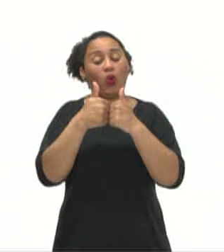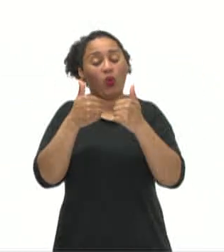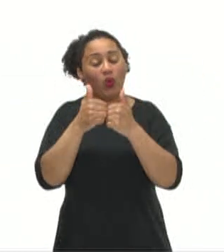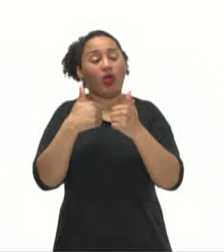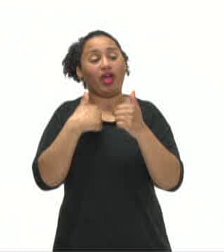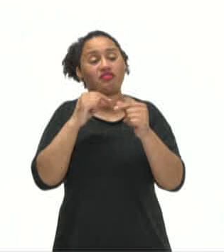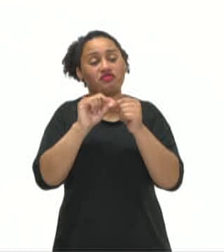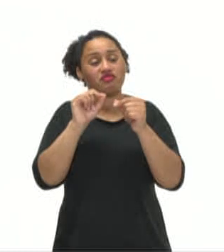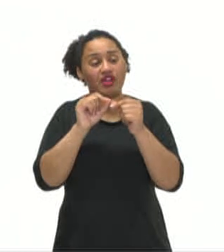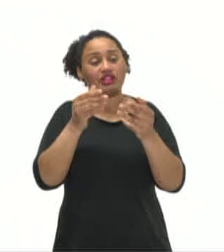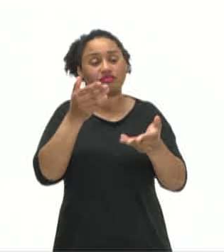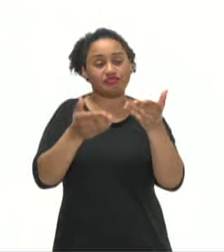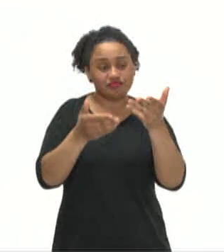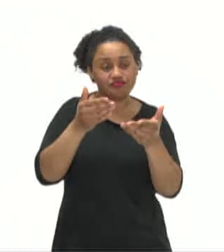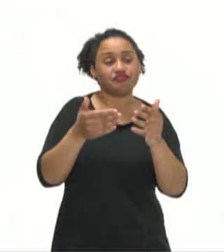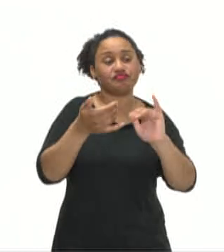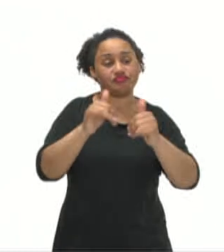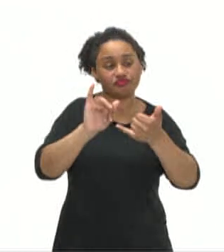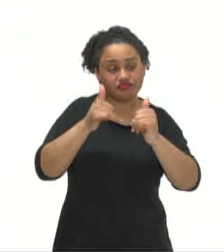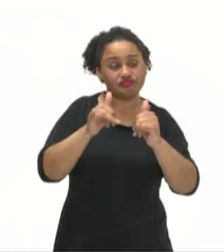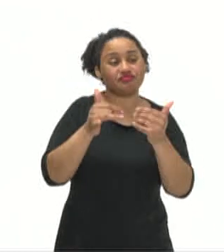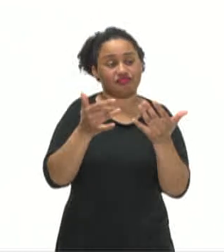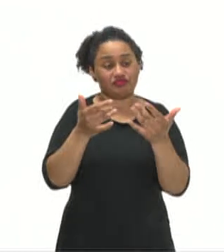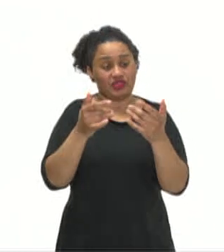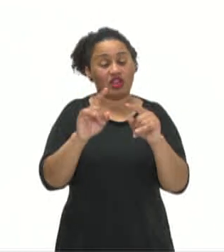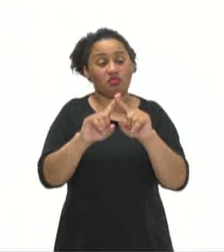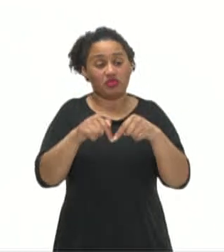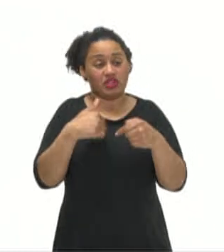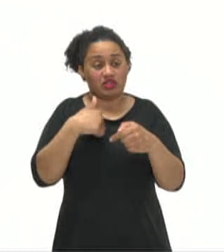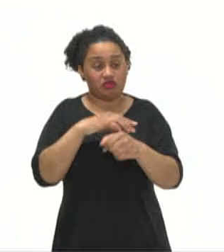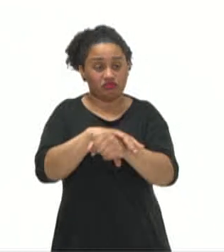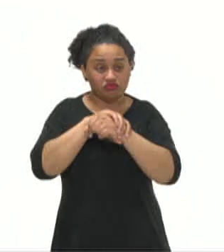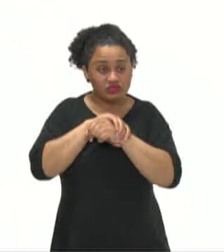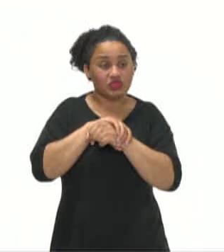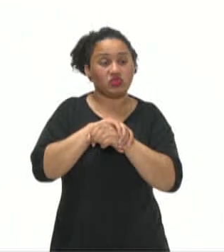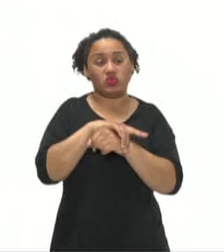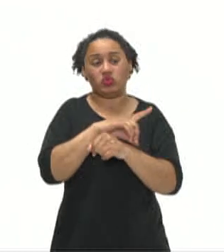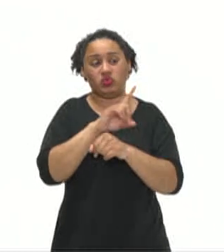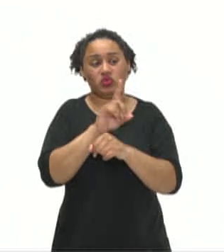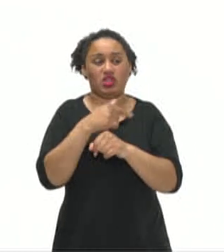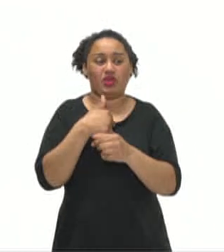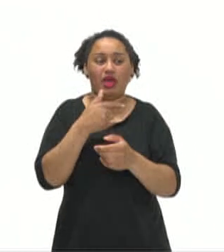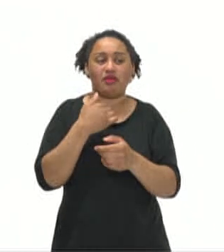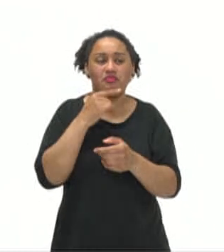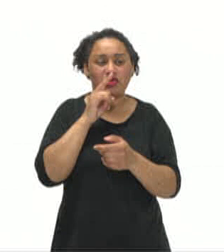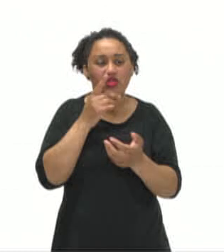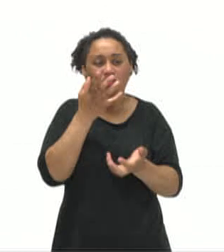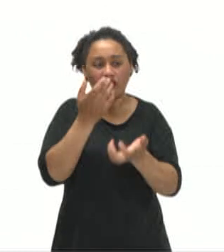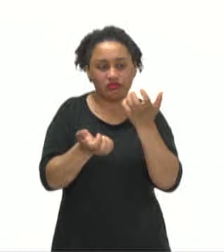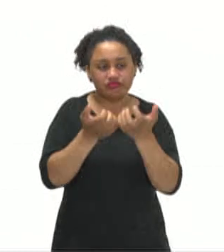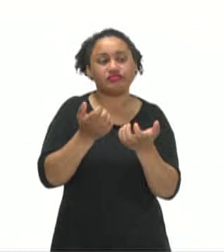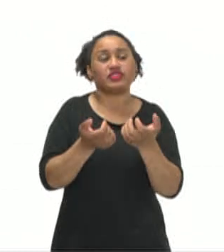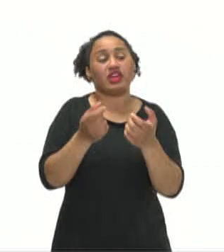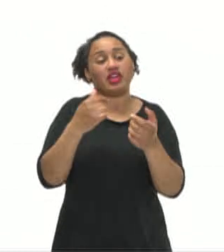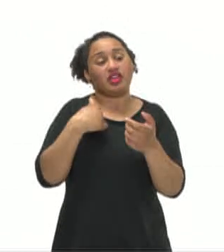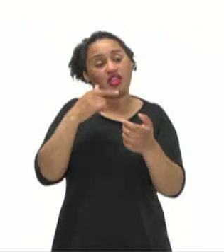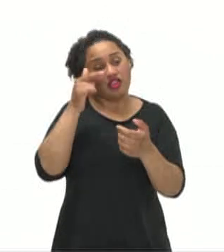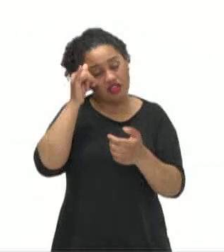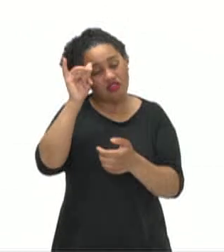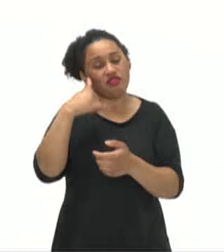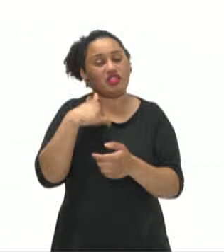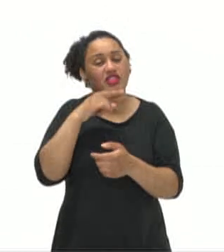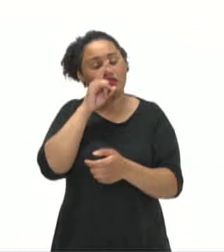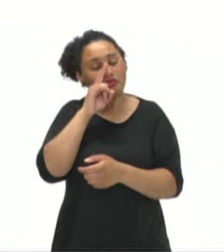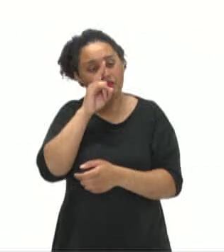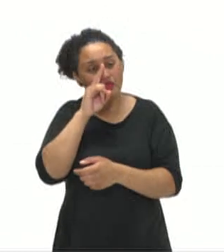e térmica, por isso são seguros, não são inflamáveis e não evaporam, o que diminui muito o risco de causar incêndios e